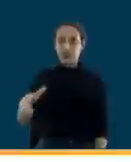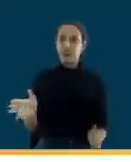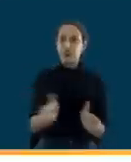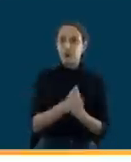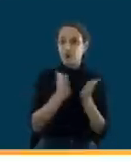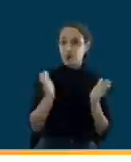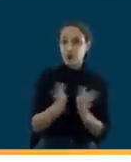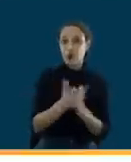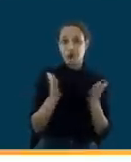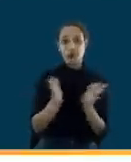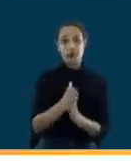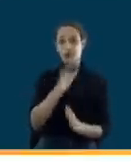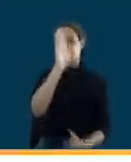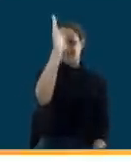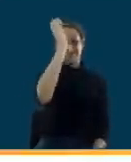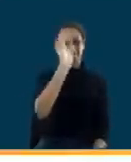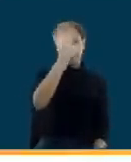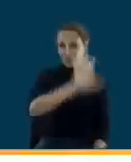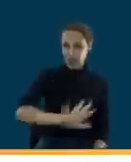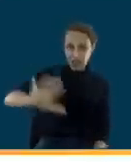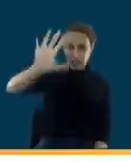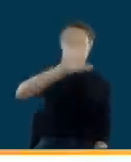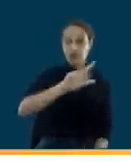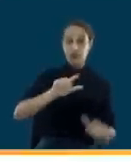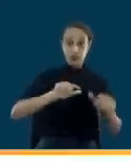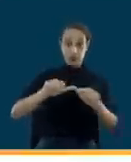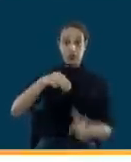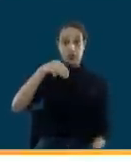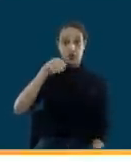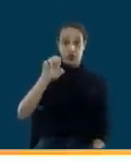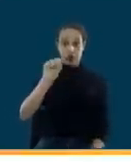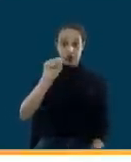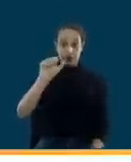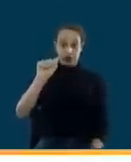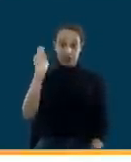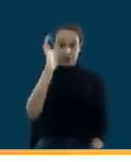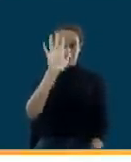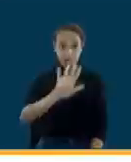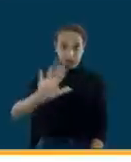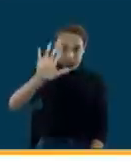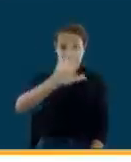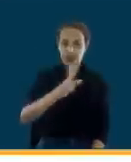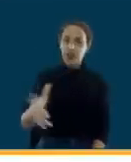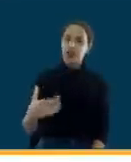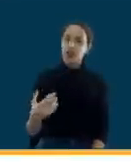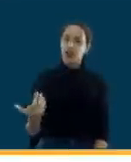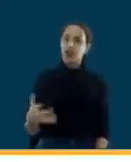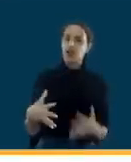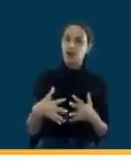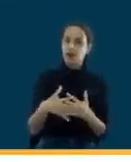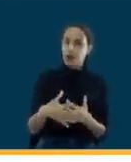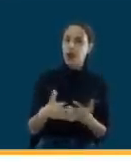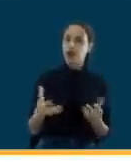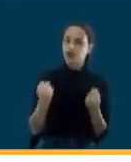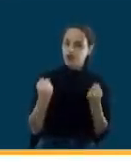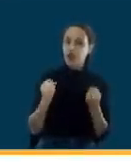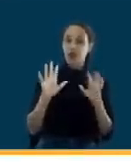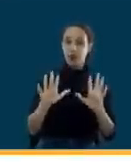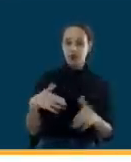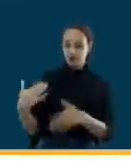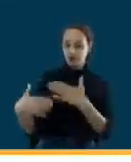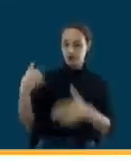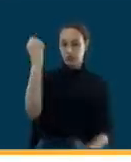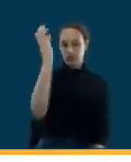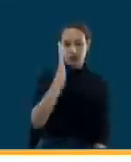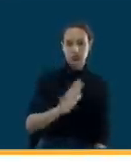Brasil, um trabalho chamado Mesa Brasil, que é bastante intenso e bastante desenvolvido em todo o Brasil, né,